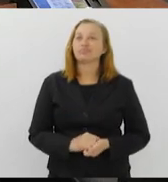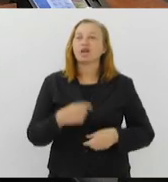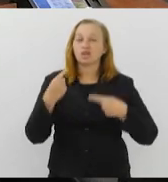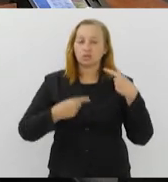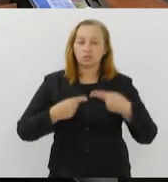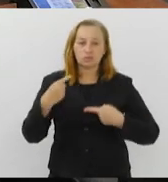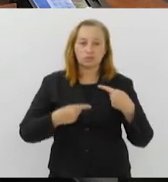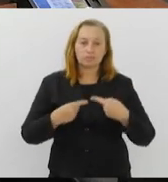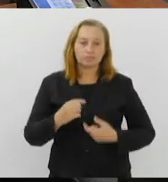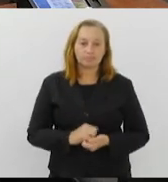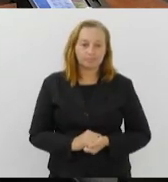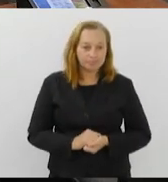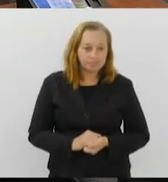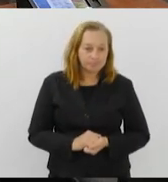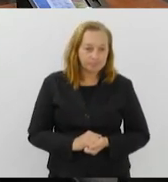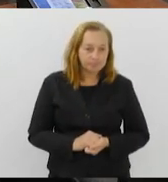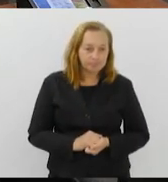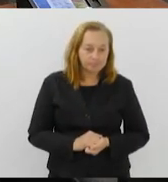Não.